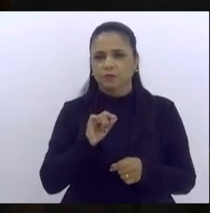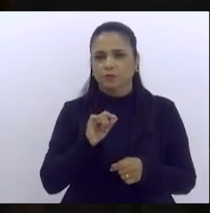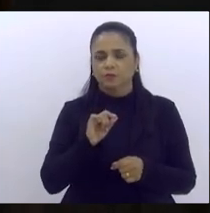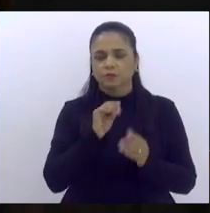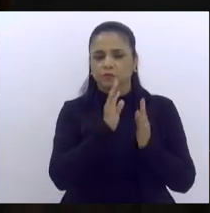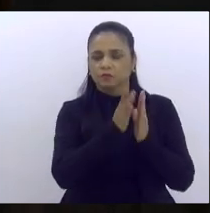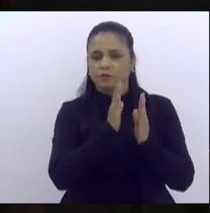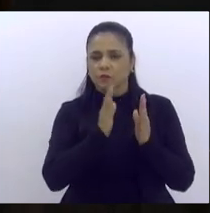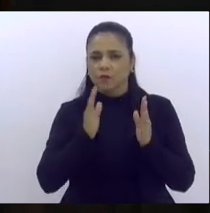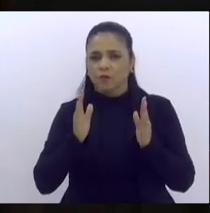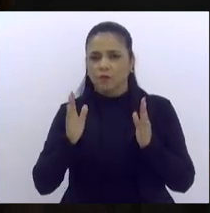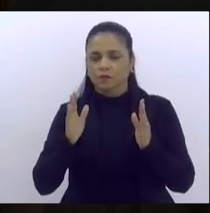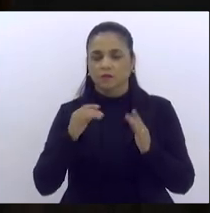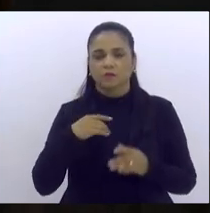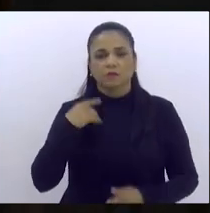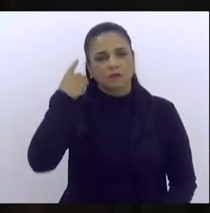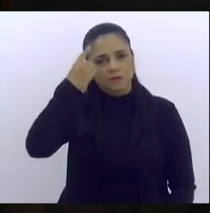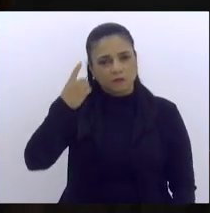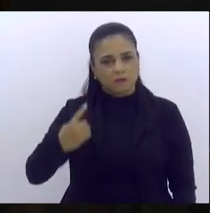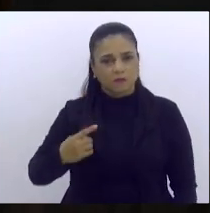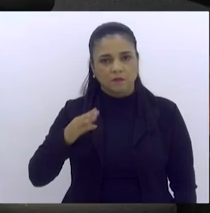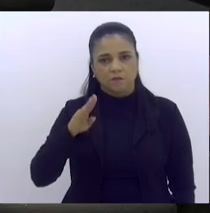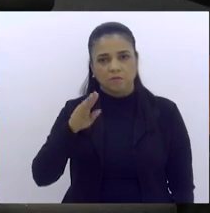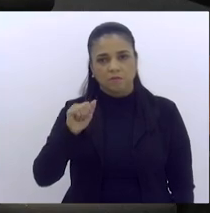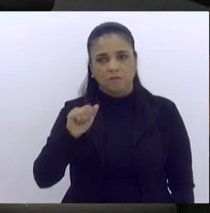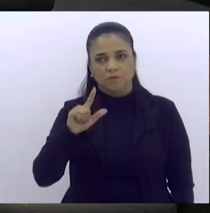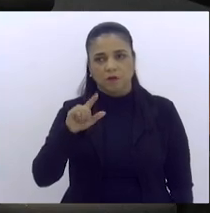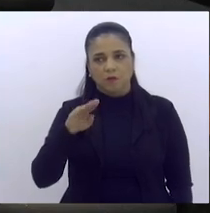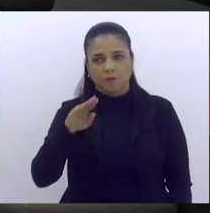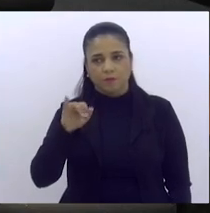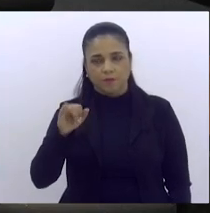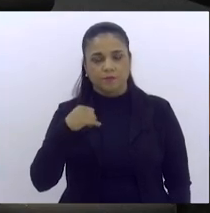questão de ordem da deputada Dani Balbi.